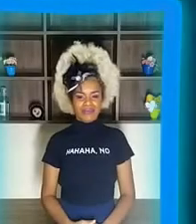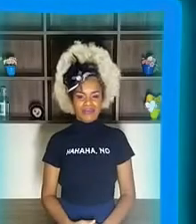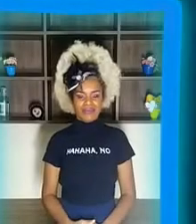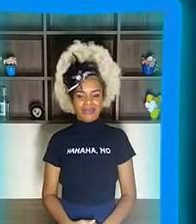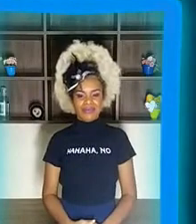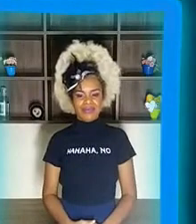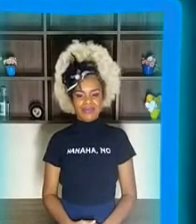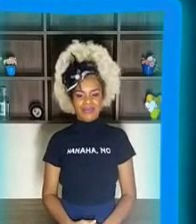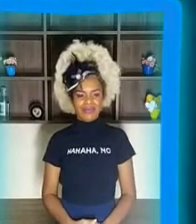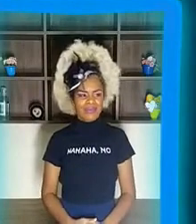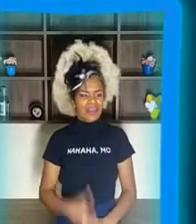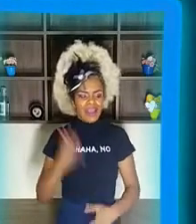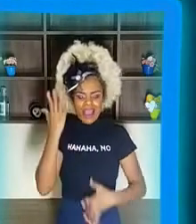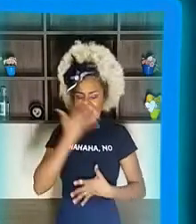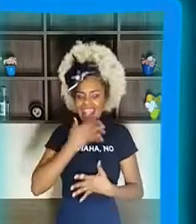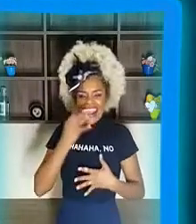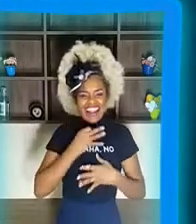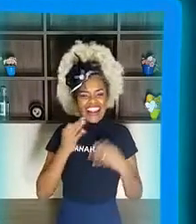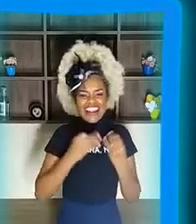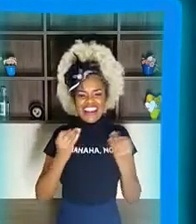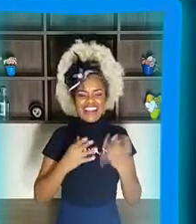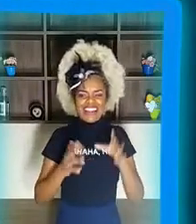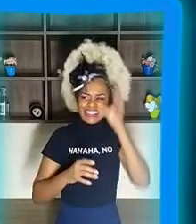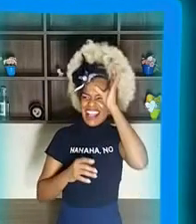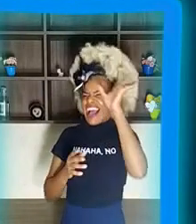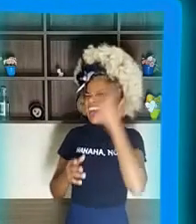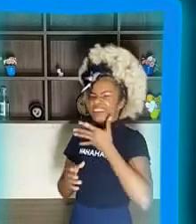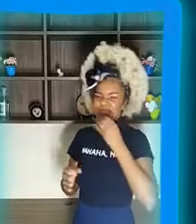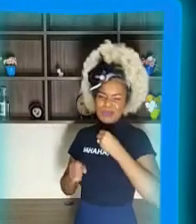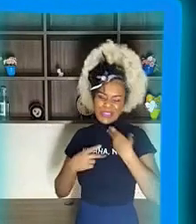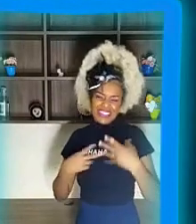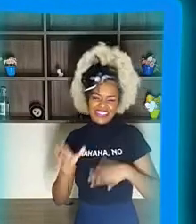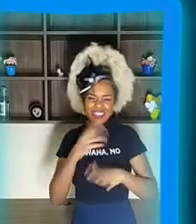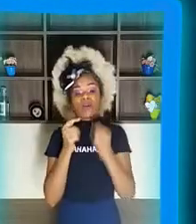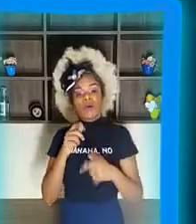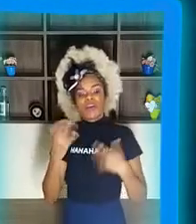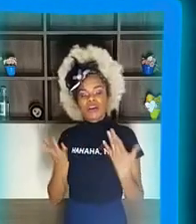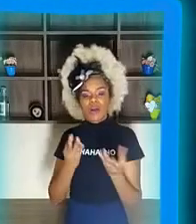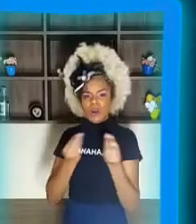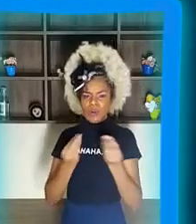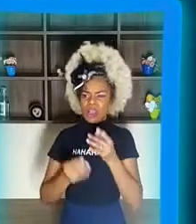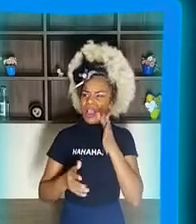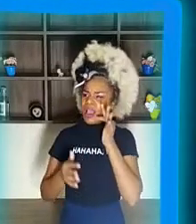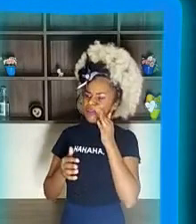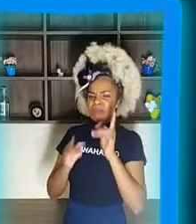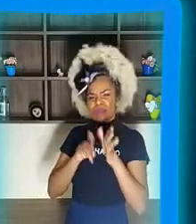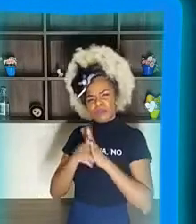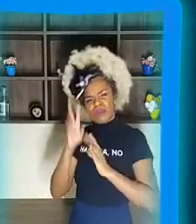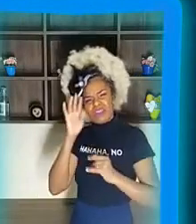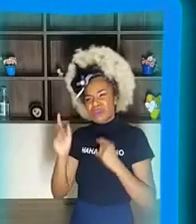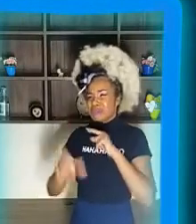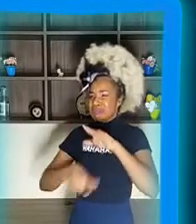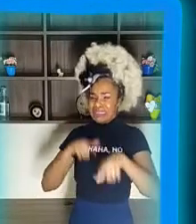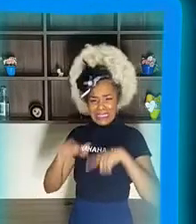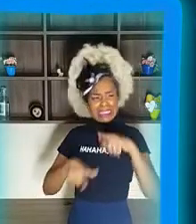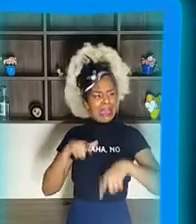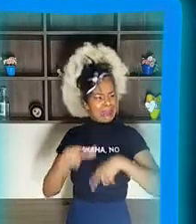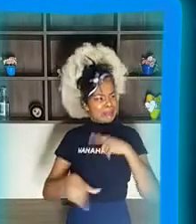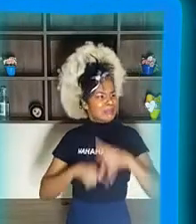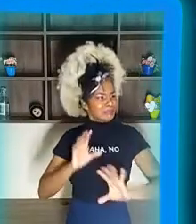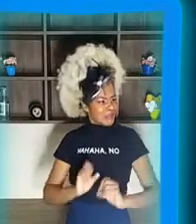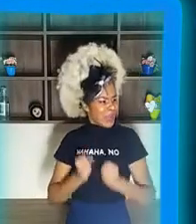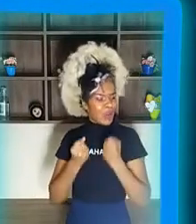Que coisa linda, gente! Ficou tão bonito, todas as carinhas ali. E é uma galera. Eu imagino que deve dar um trabalho danado, assim,